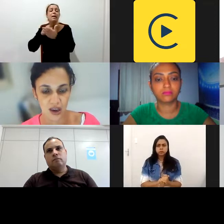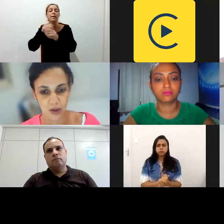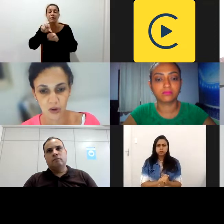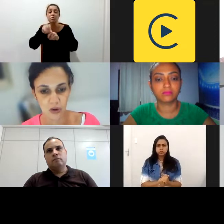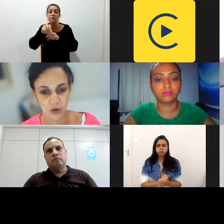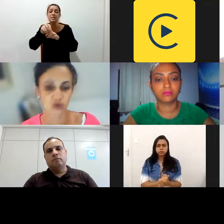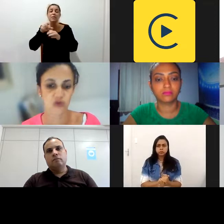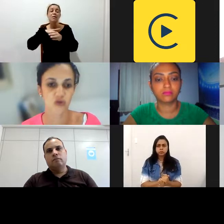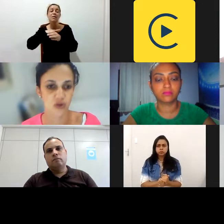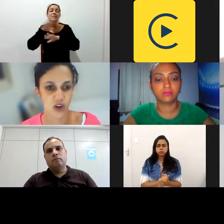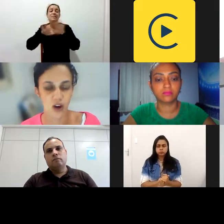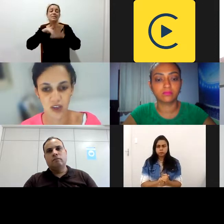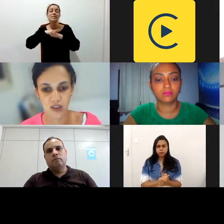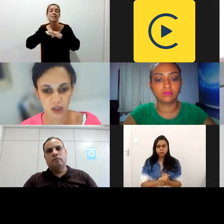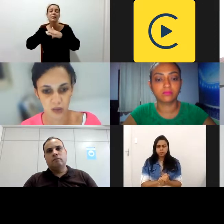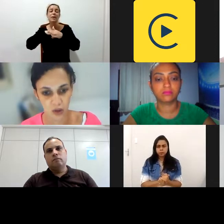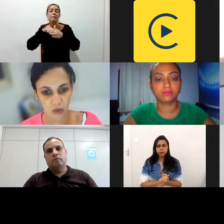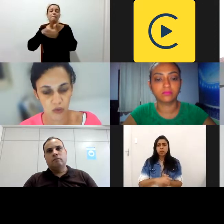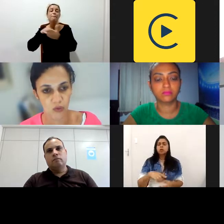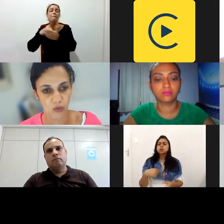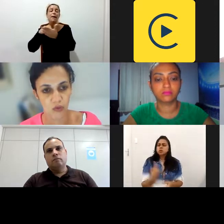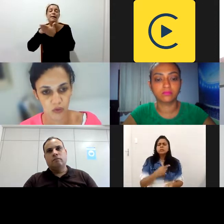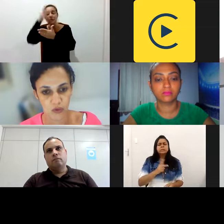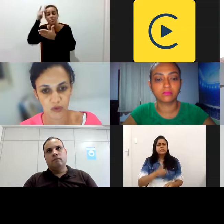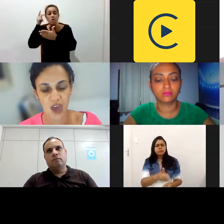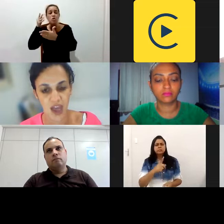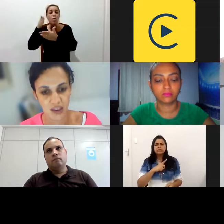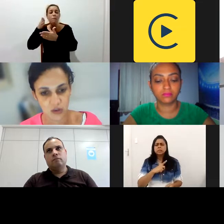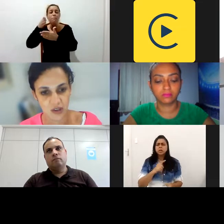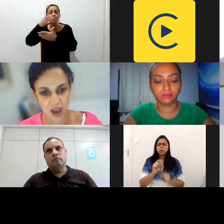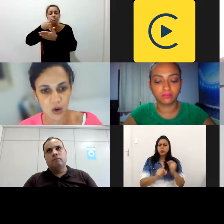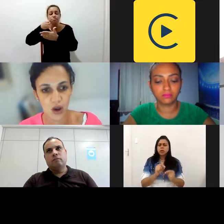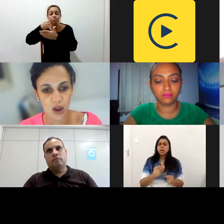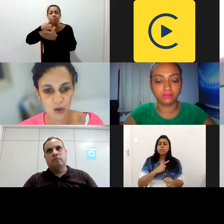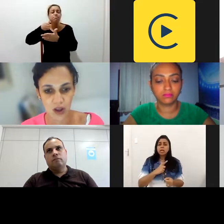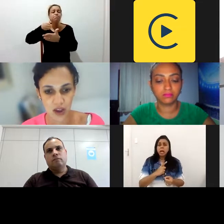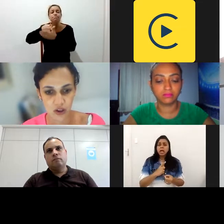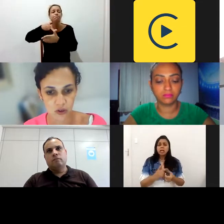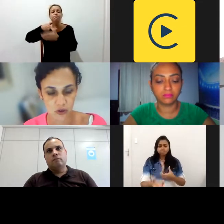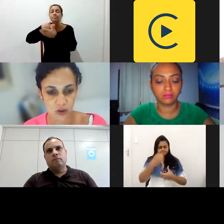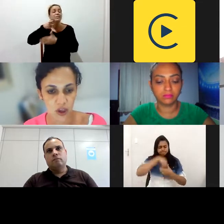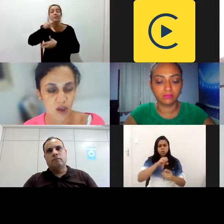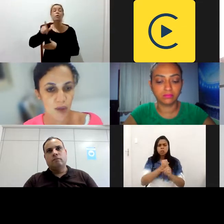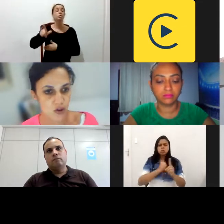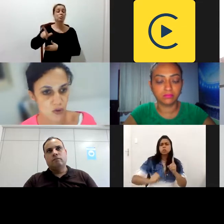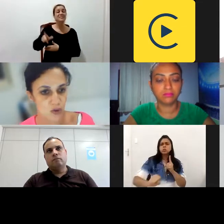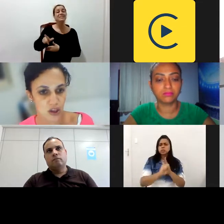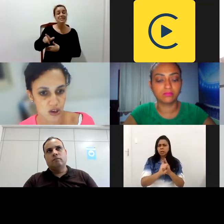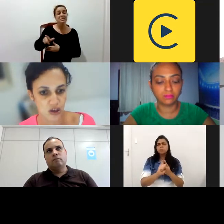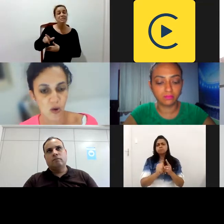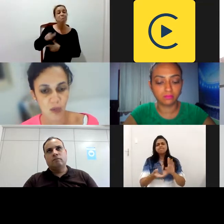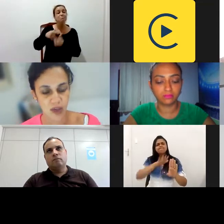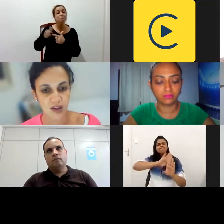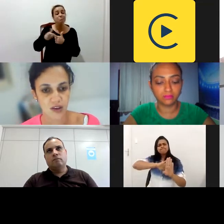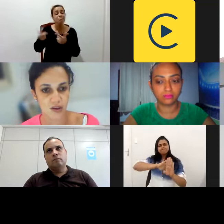Ele abandonou os estudos, geralmente sempre tem um fundo, um viés social por trás disso. E a partir do momento que a